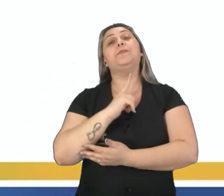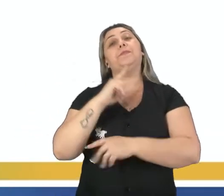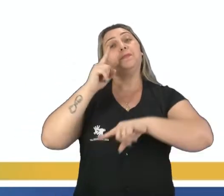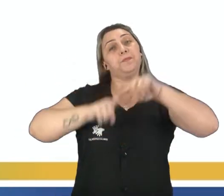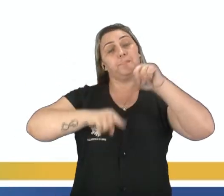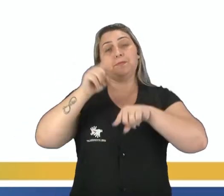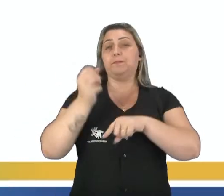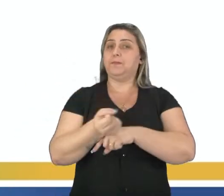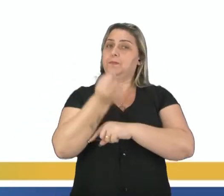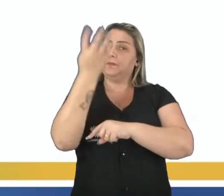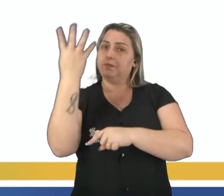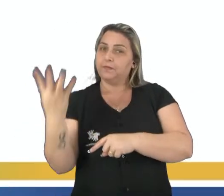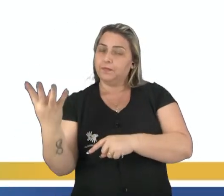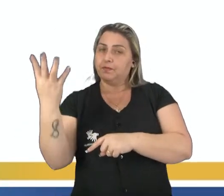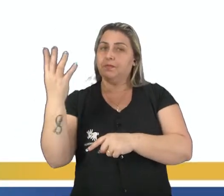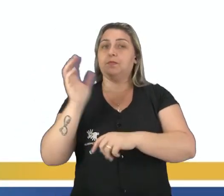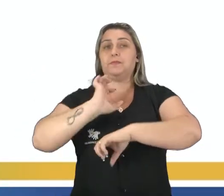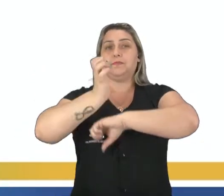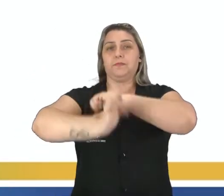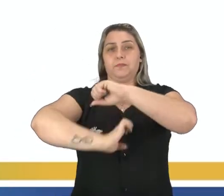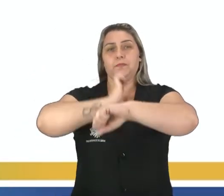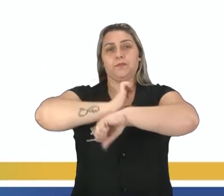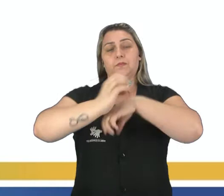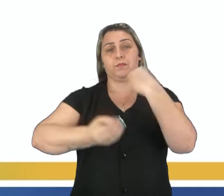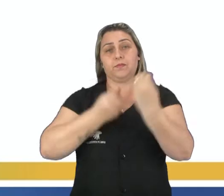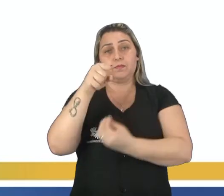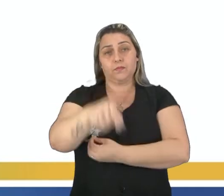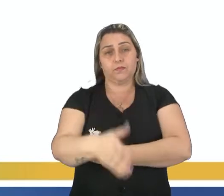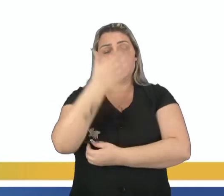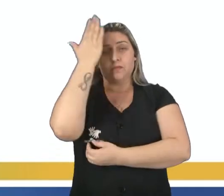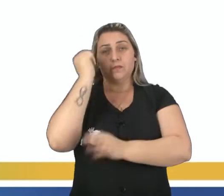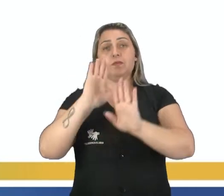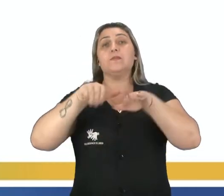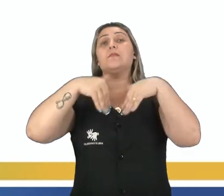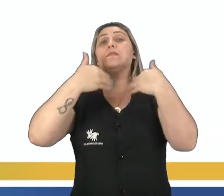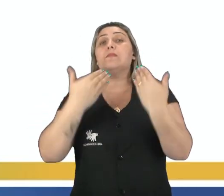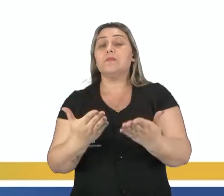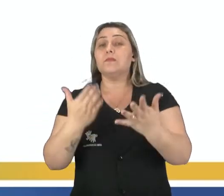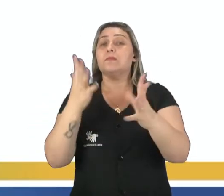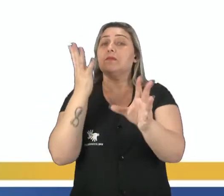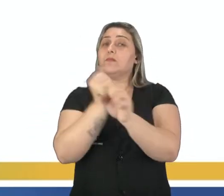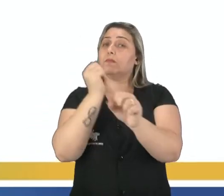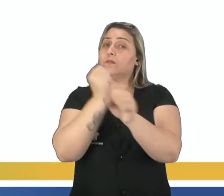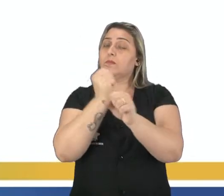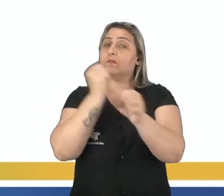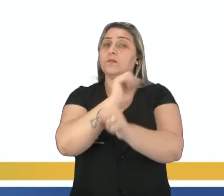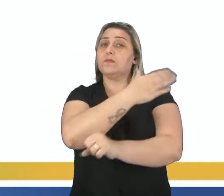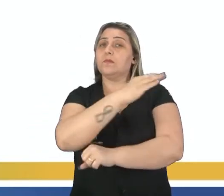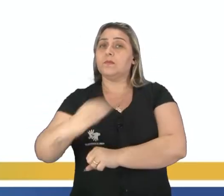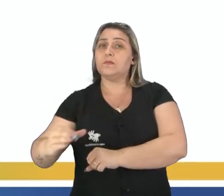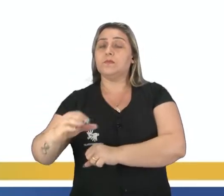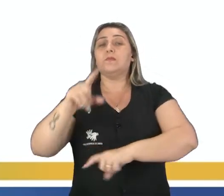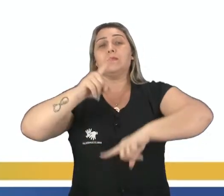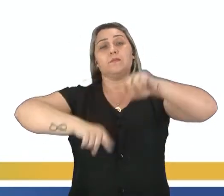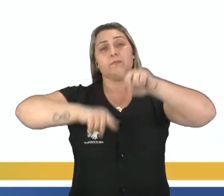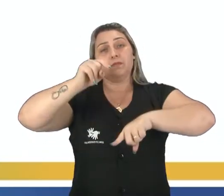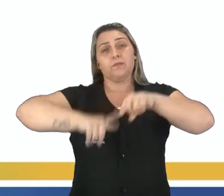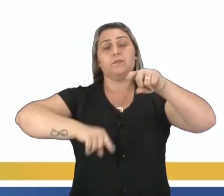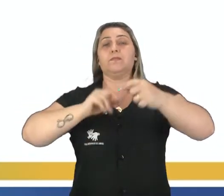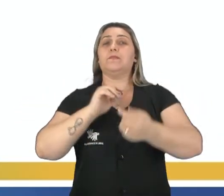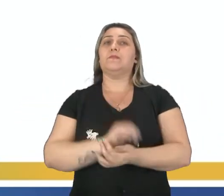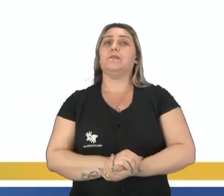corpo com uma quantidade de elétrons, como que você sabe, então, qual é a carga total desse material?